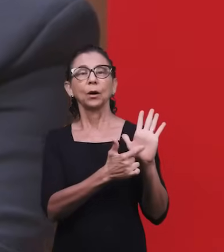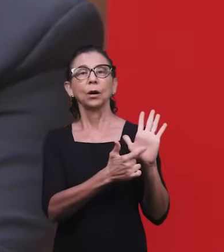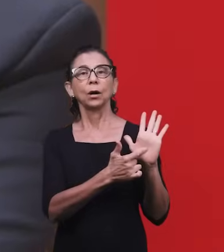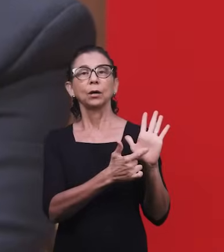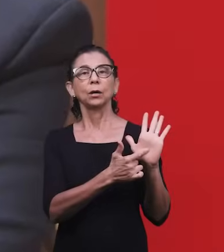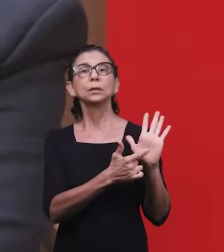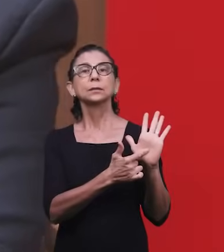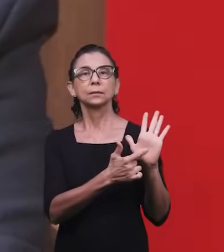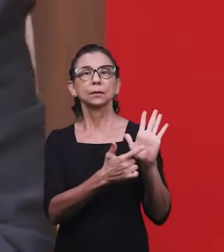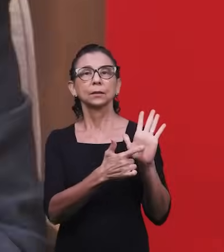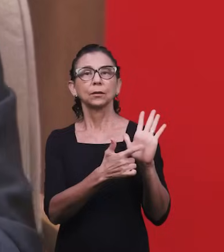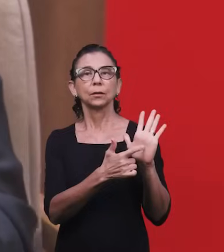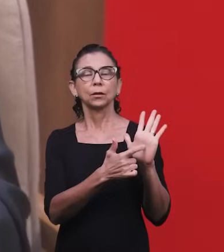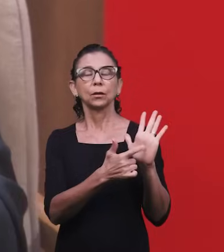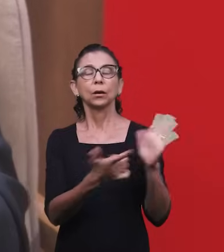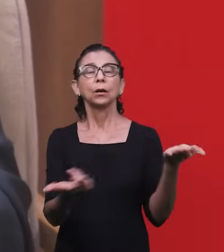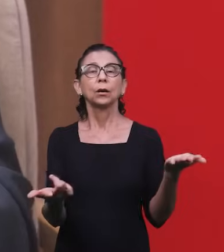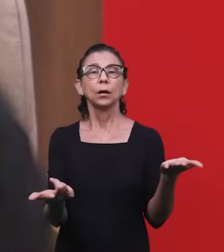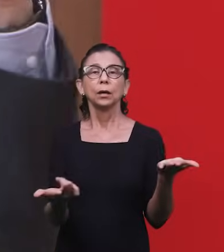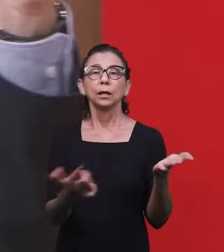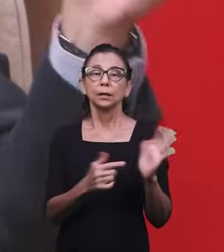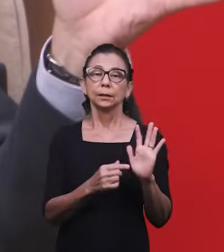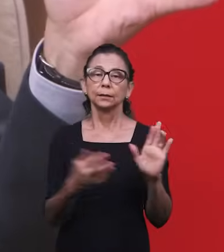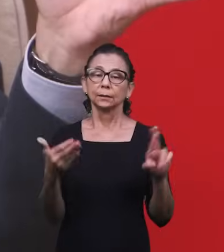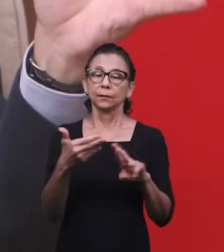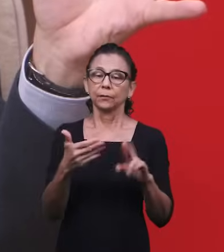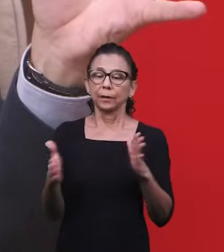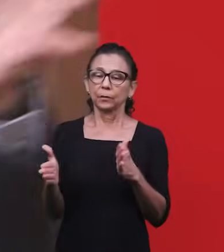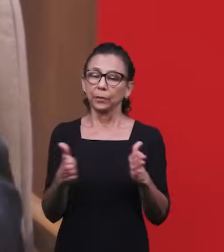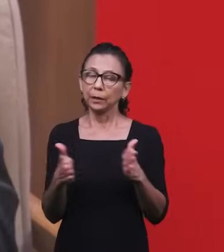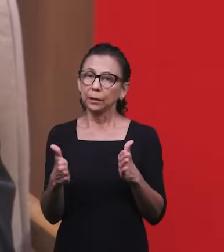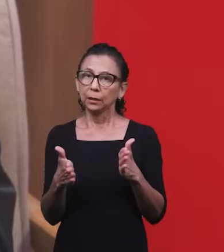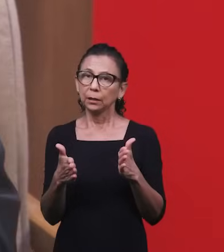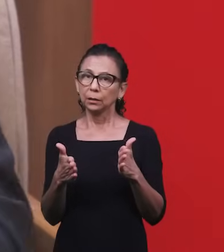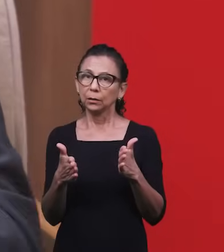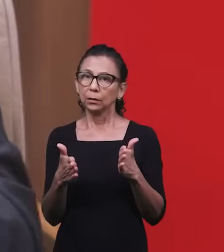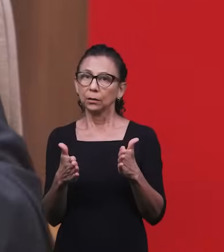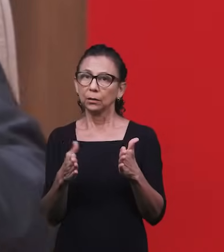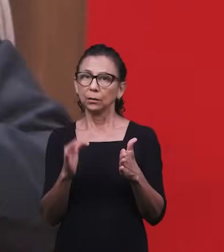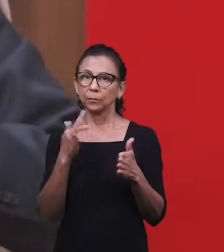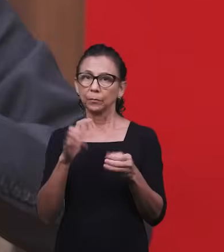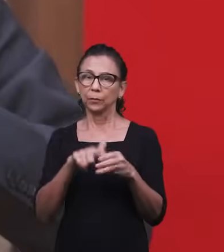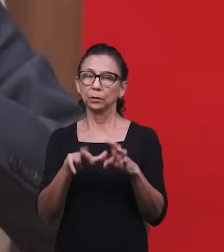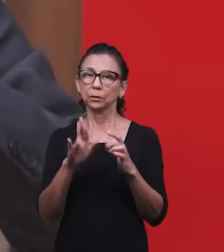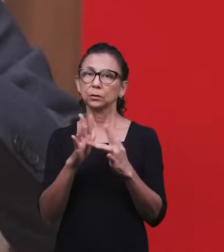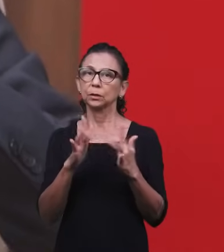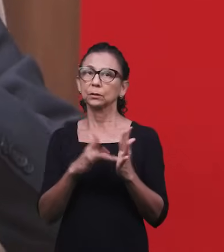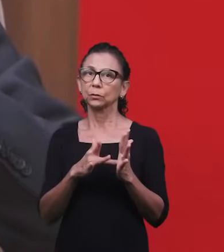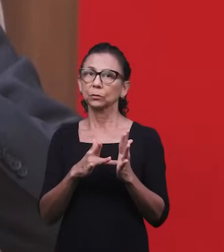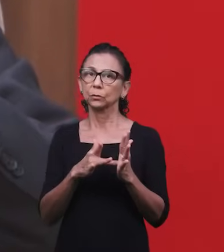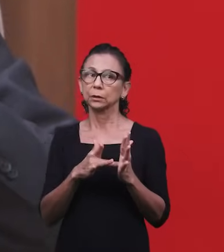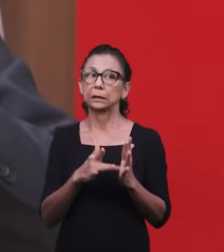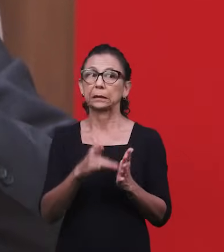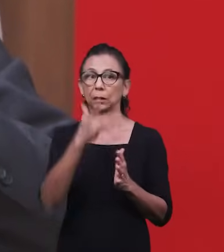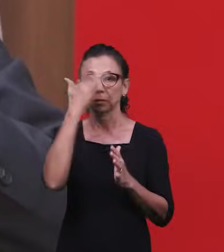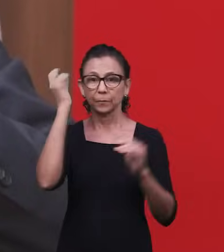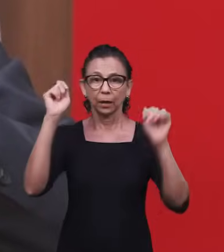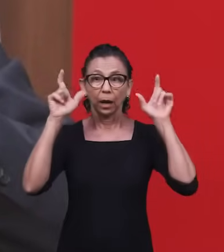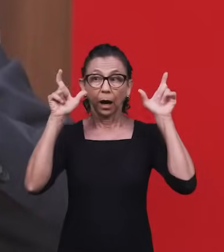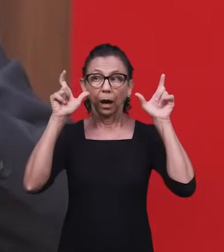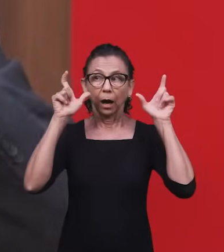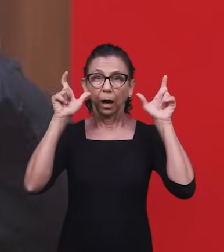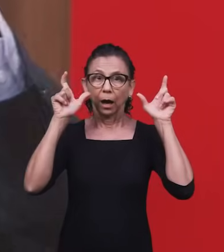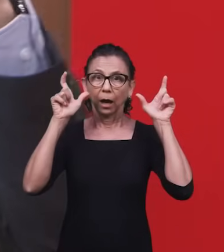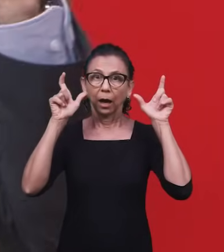está conectado a um tempo. O tempo é este, Jesus vai voltar. Isso traz um despertamento